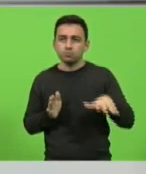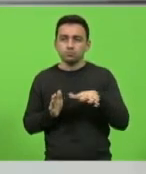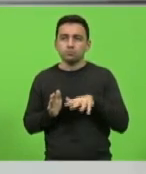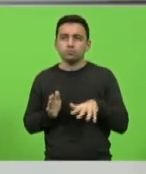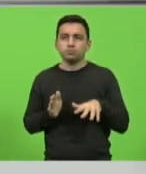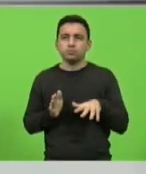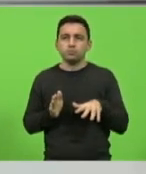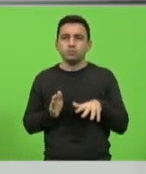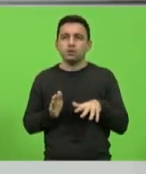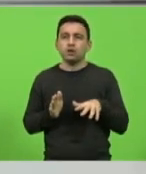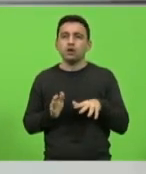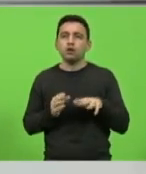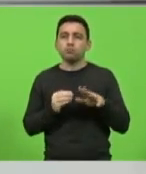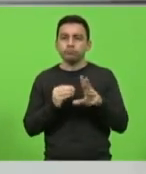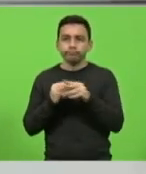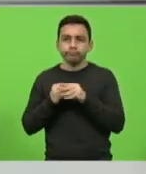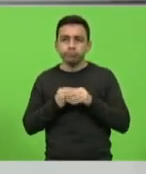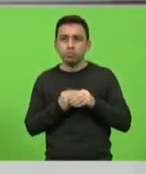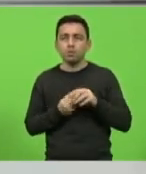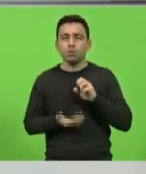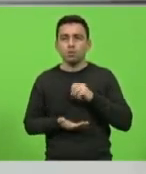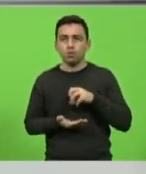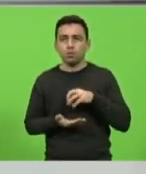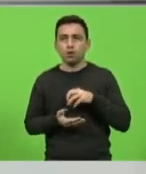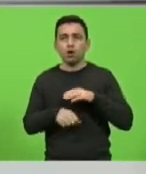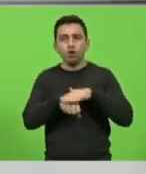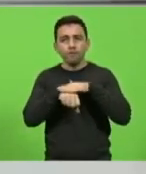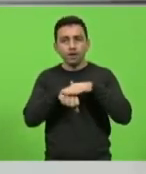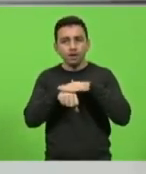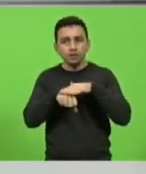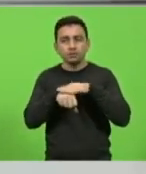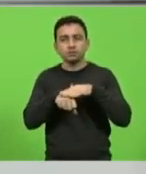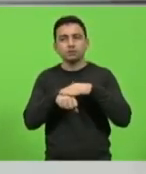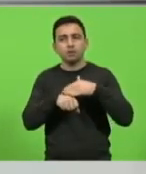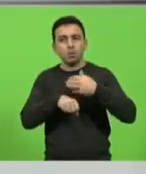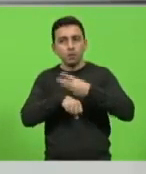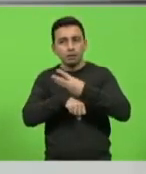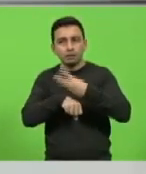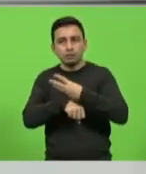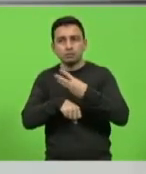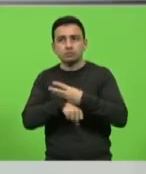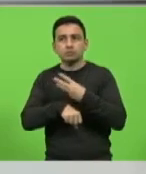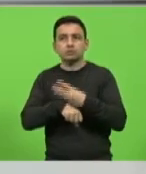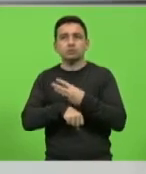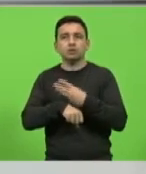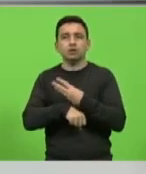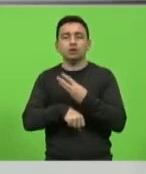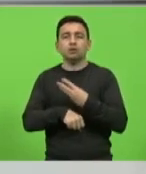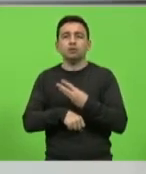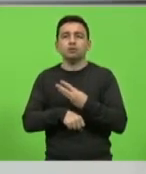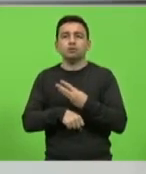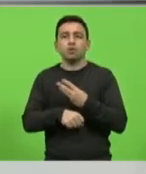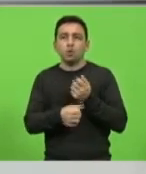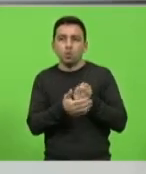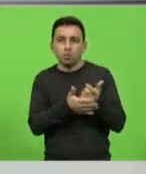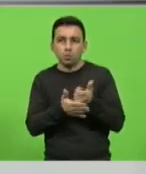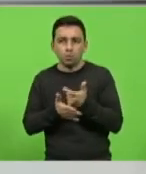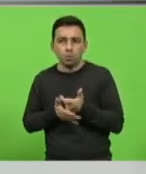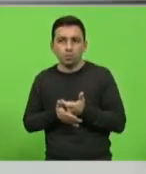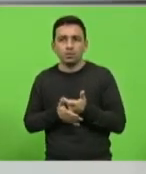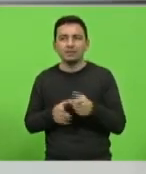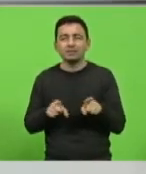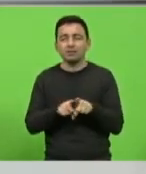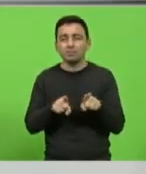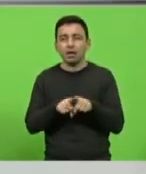a juntada de cópia de conversas do WhatsApp, Grupo Covid-19 Compras, de